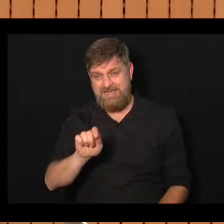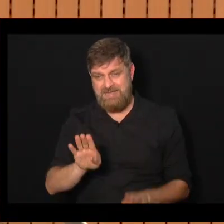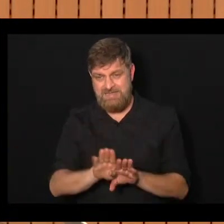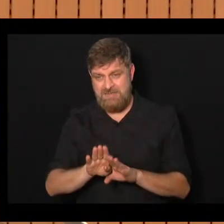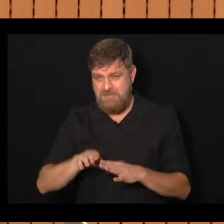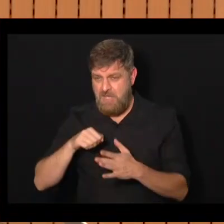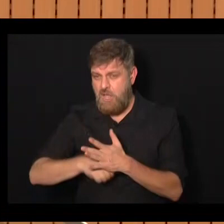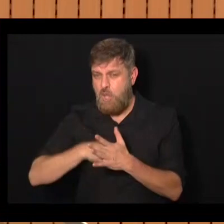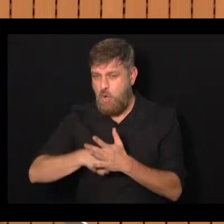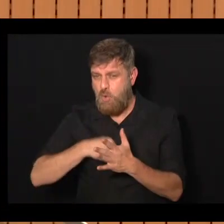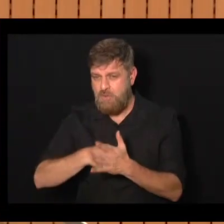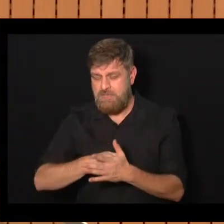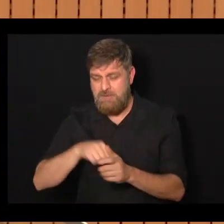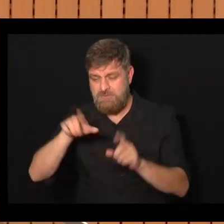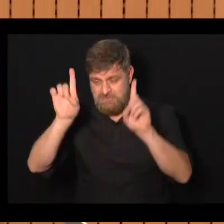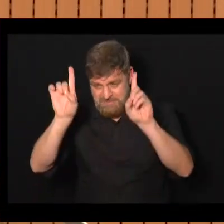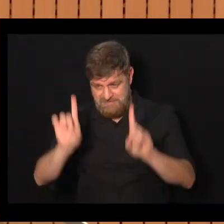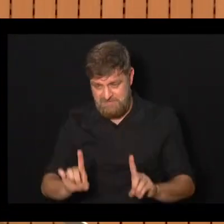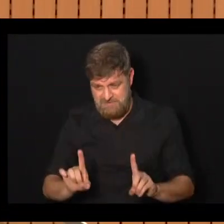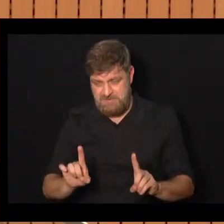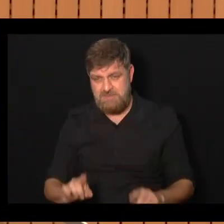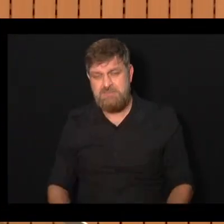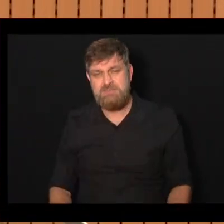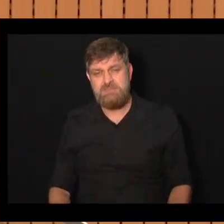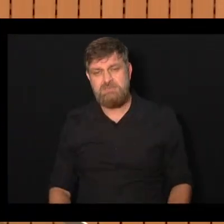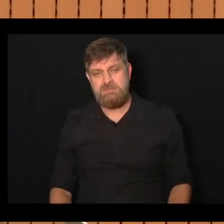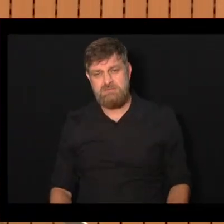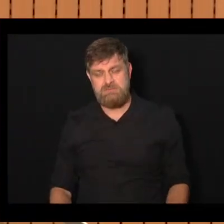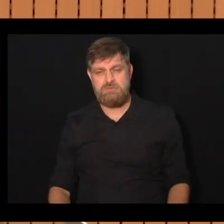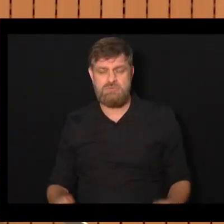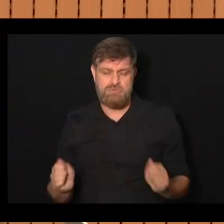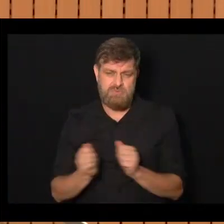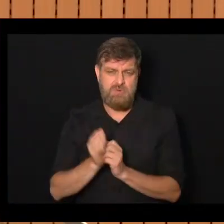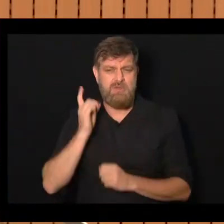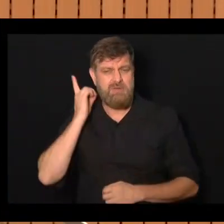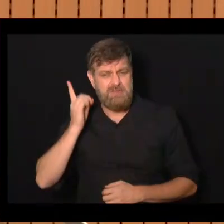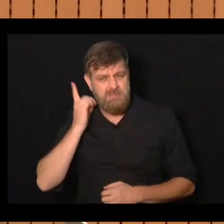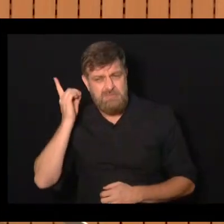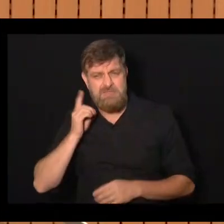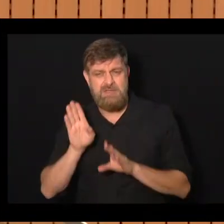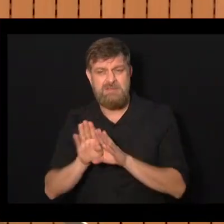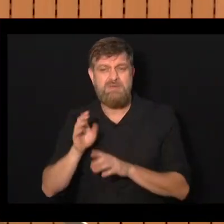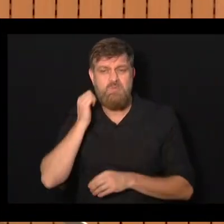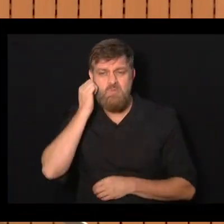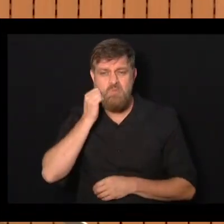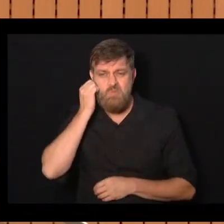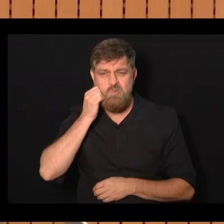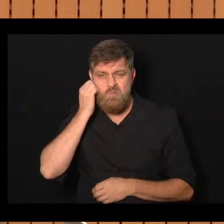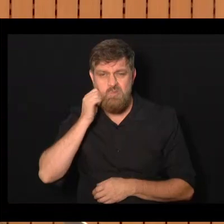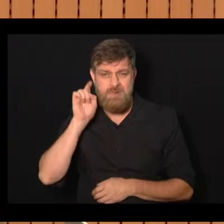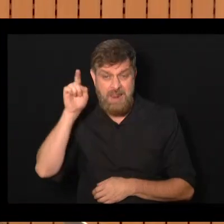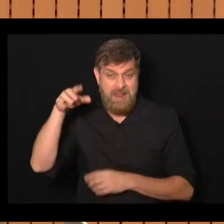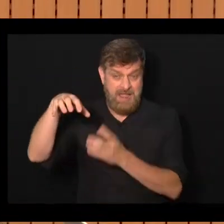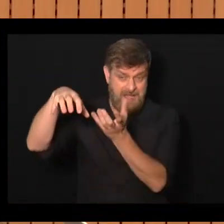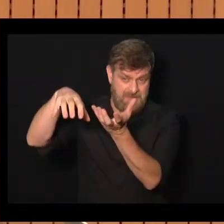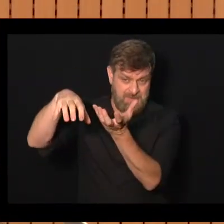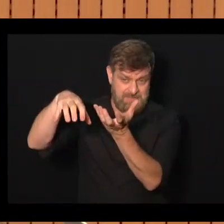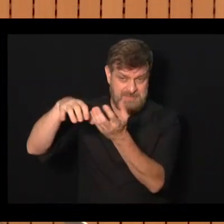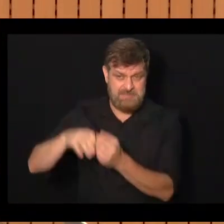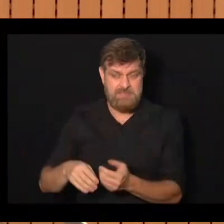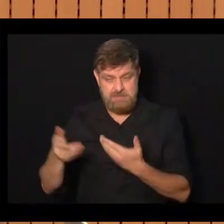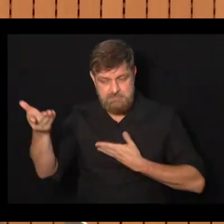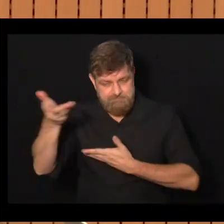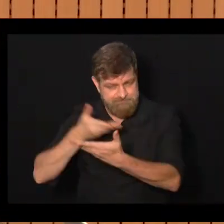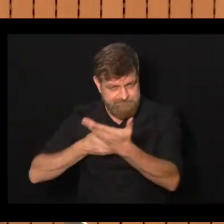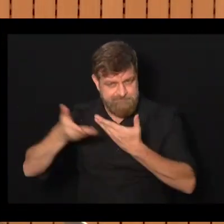dos direitos das pessoas com deficiência, junto aos deputados e senadores do Congresso Nacional. Ele faz essa